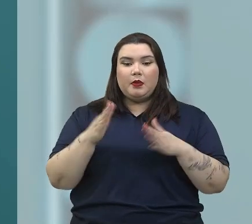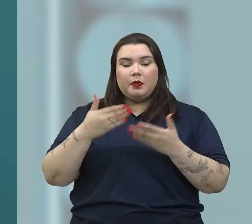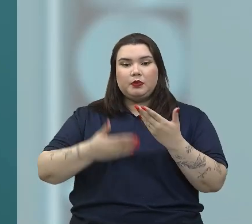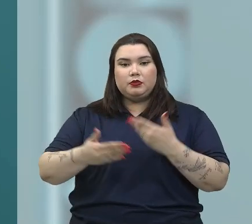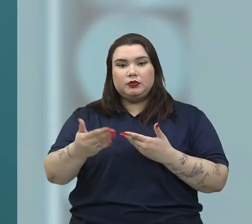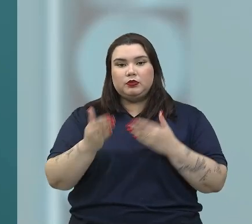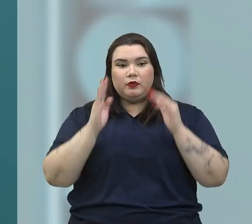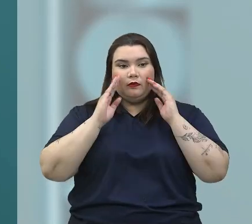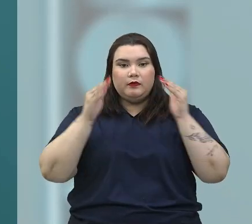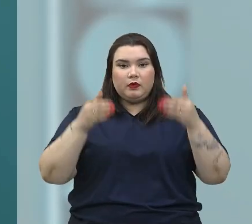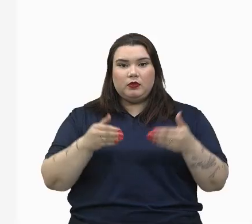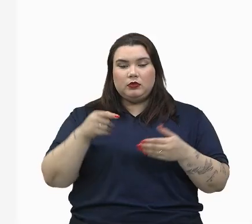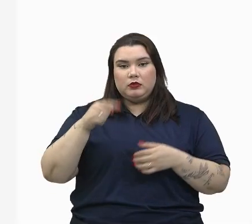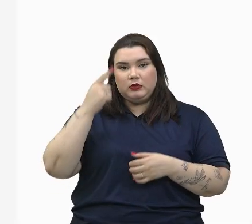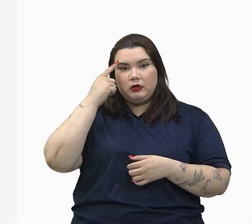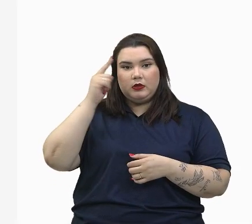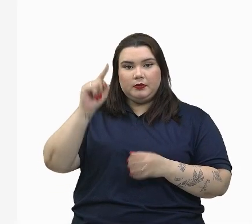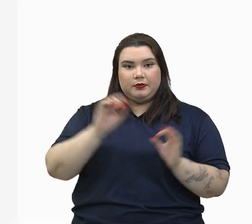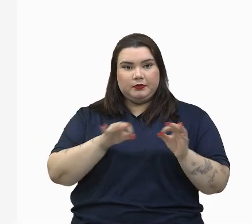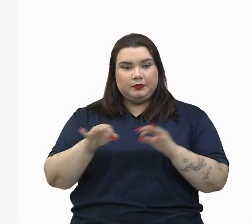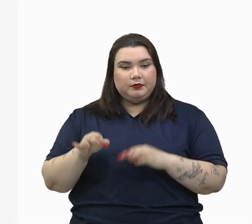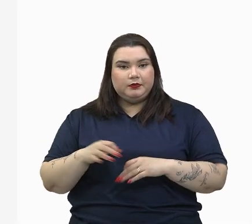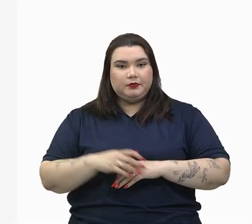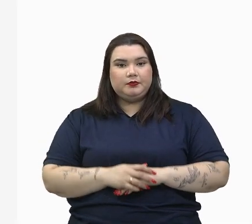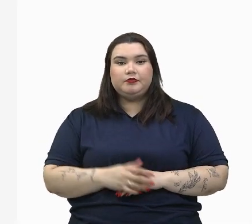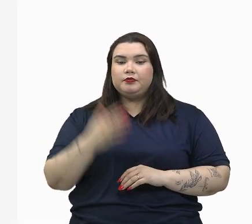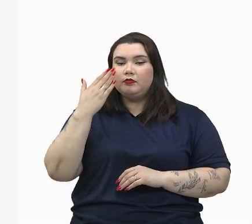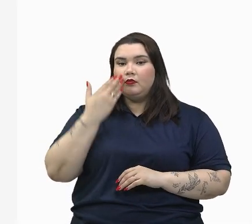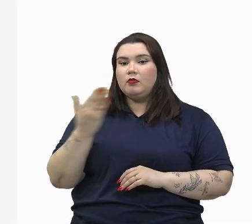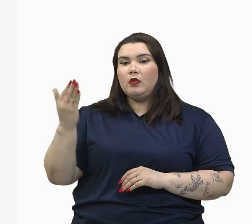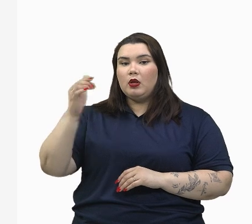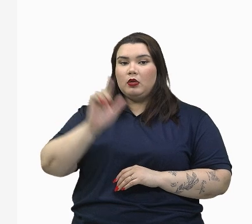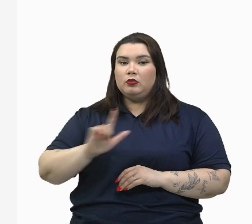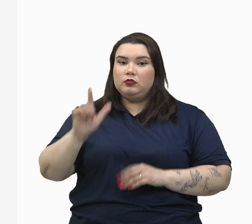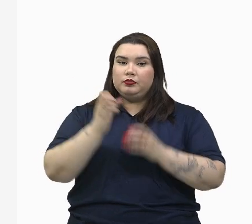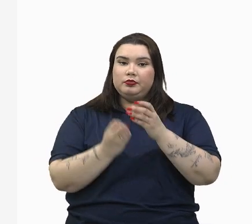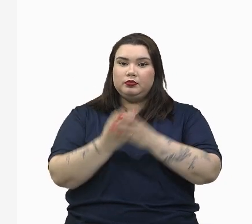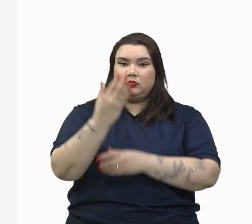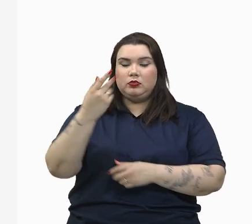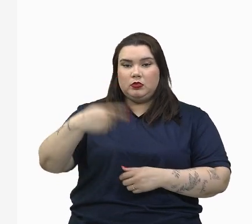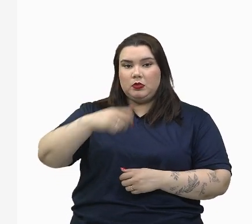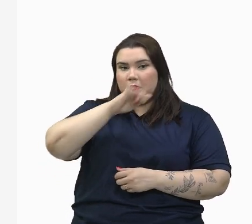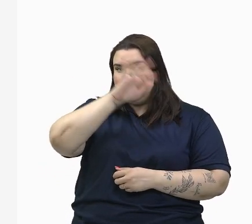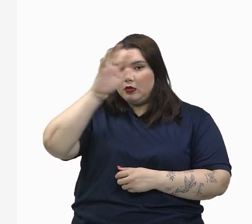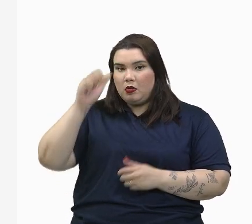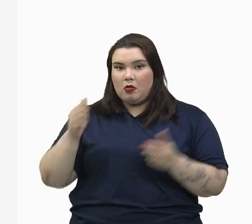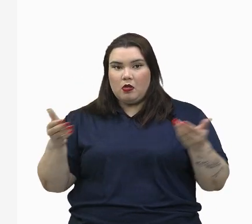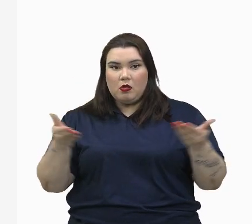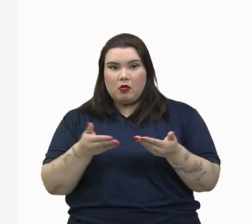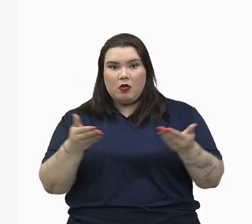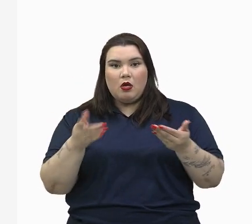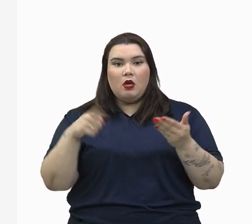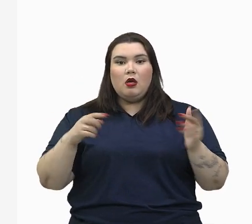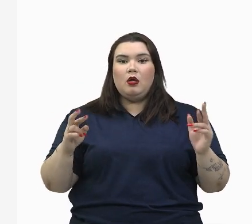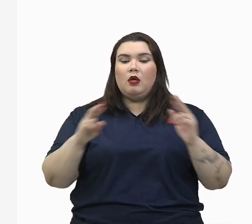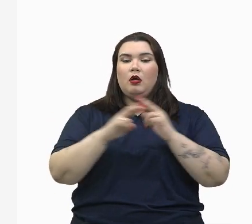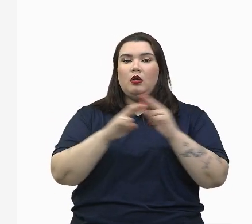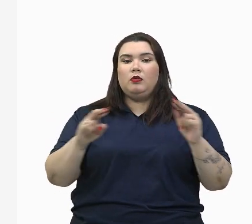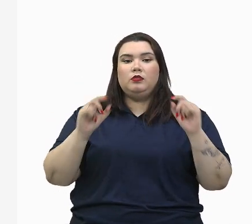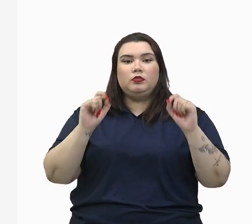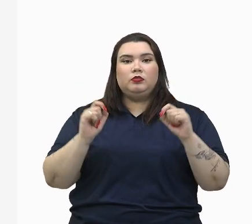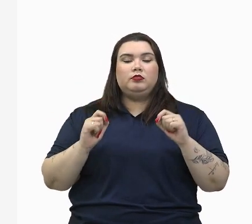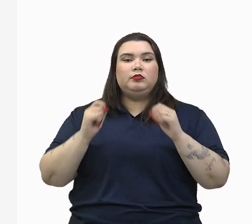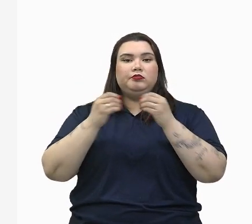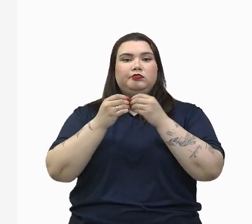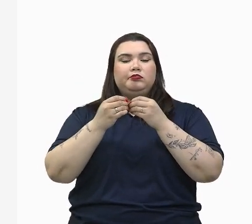aí a respeito dessa ideia. Acompanhem comigo. Então, a literatura que se produz no Amazonas atualmente é tributária